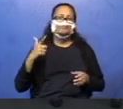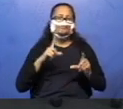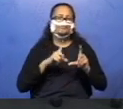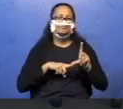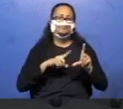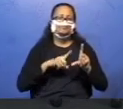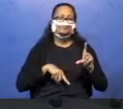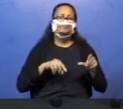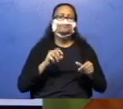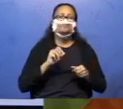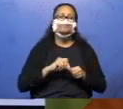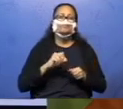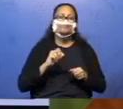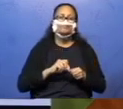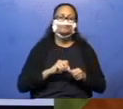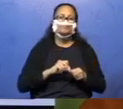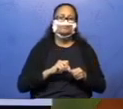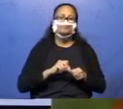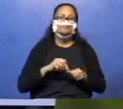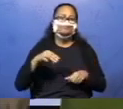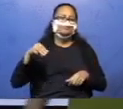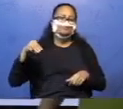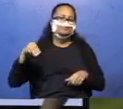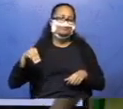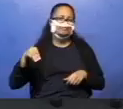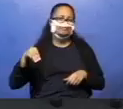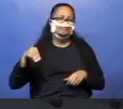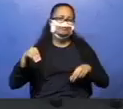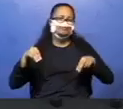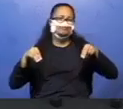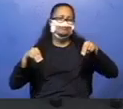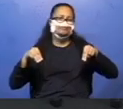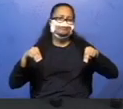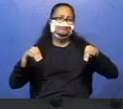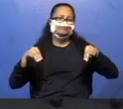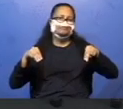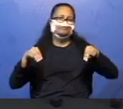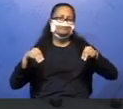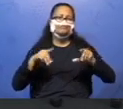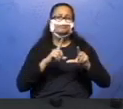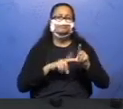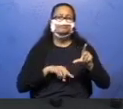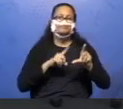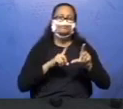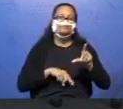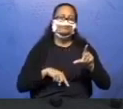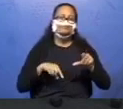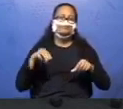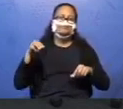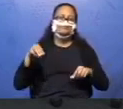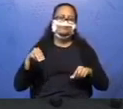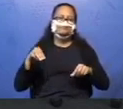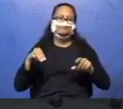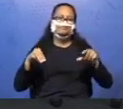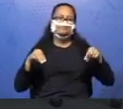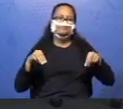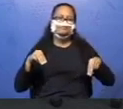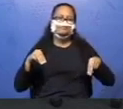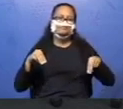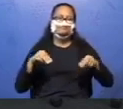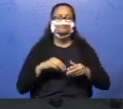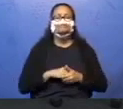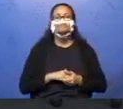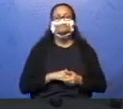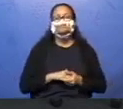E são elas, ó, o M e o N, que vai sair aqui, ó, o solzinho vai sair lá pelo nariz.